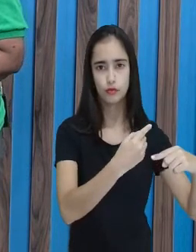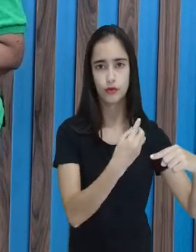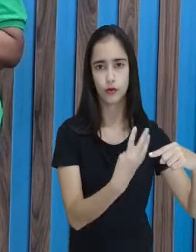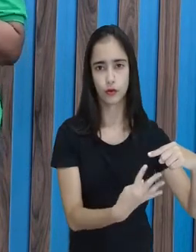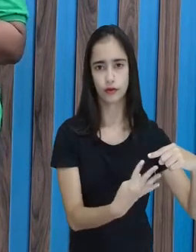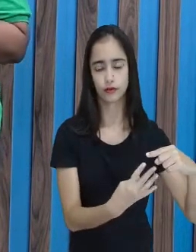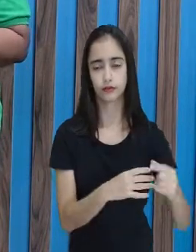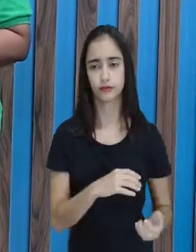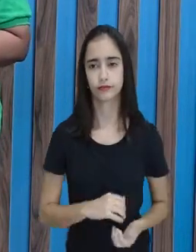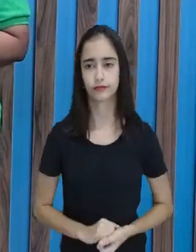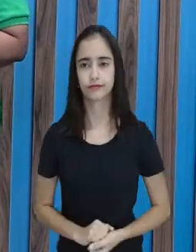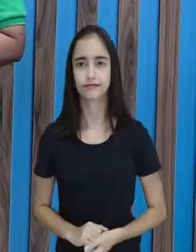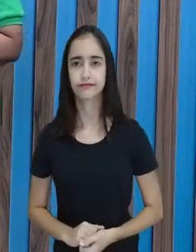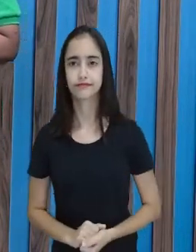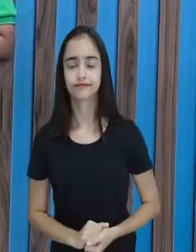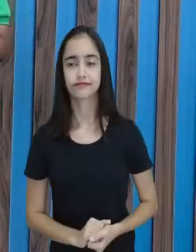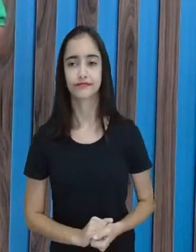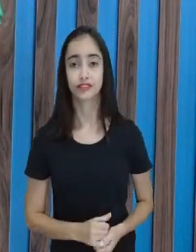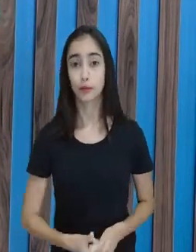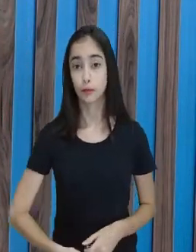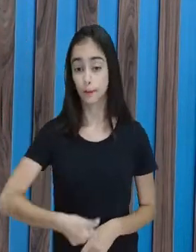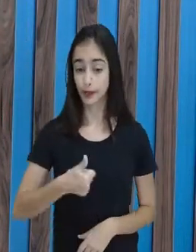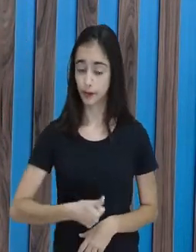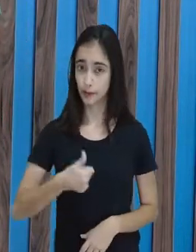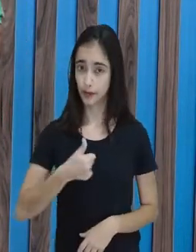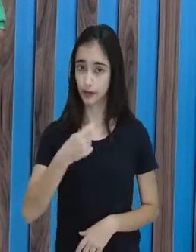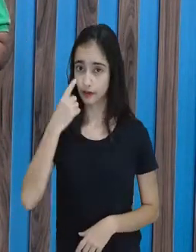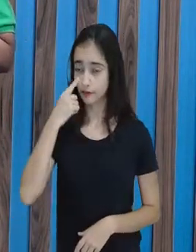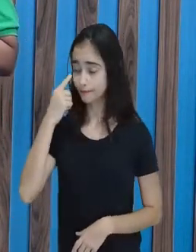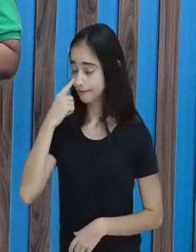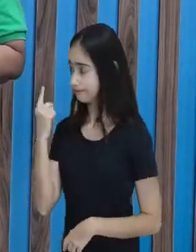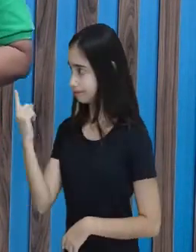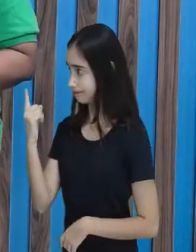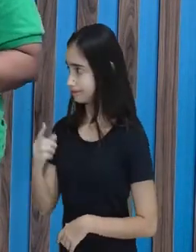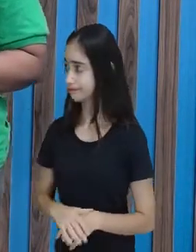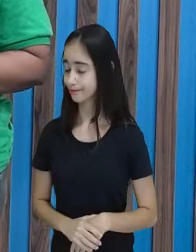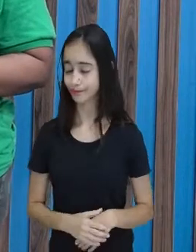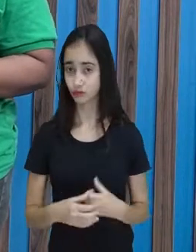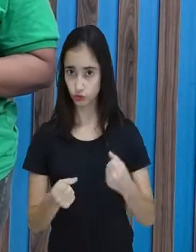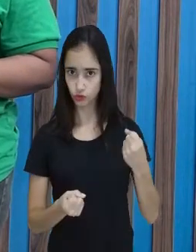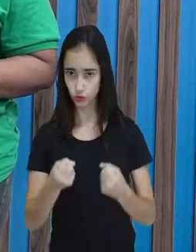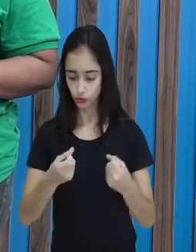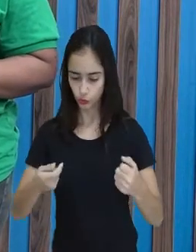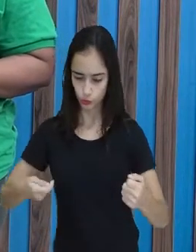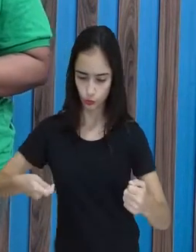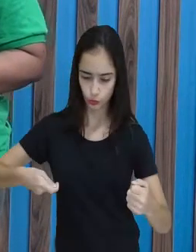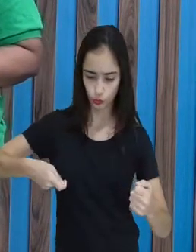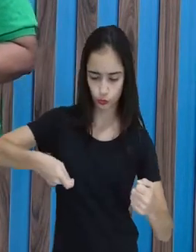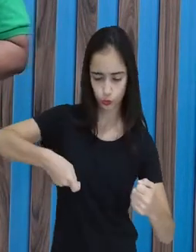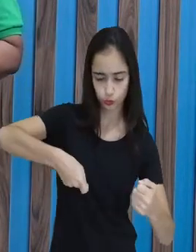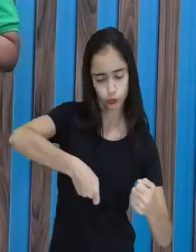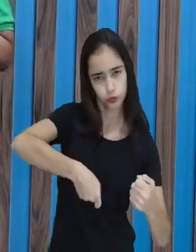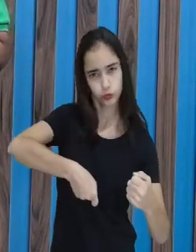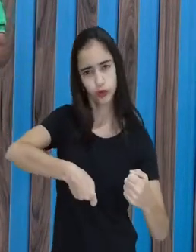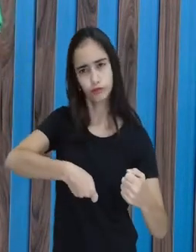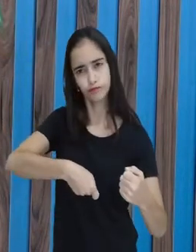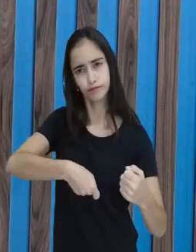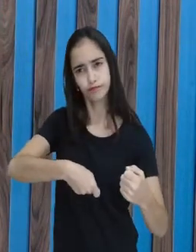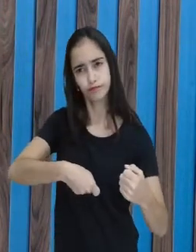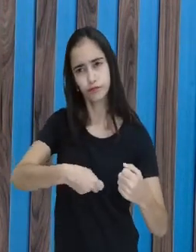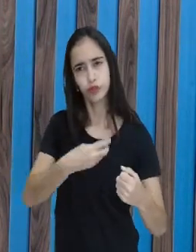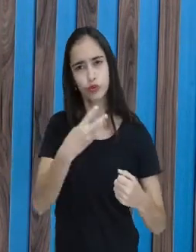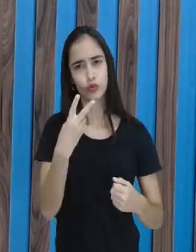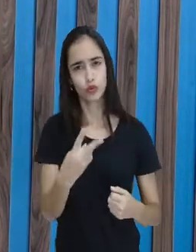nós. A primeira aplicação. Na gasolina comum são adicionados 2 litros